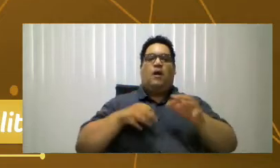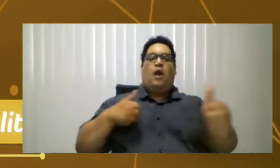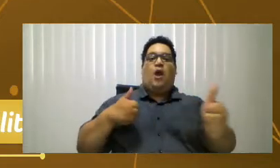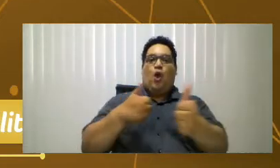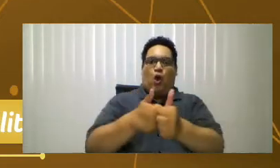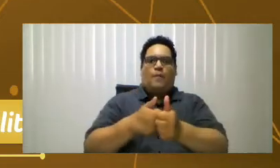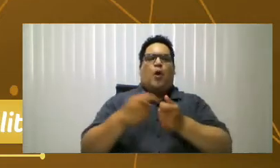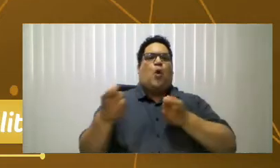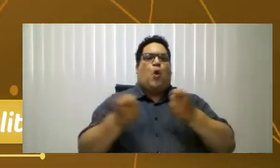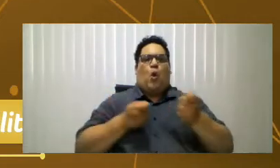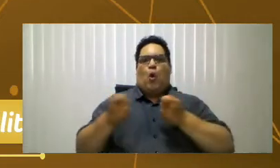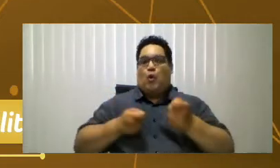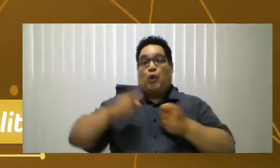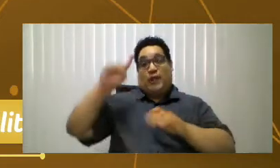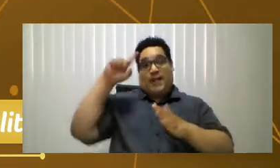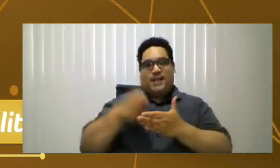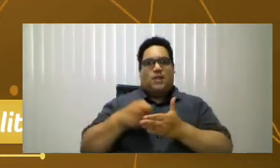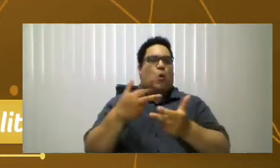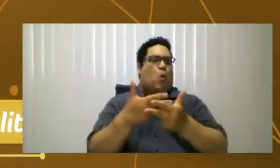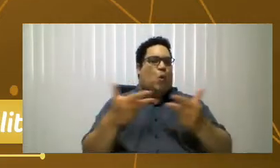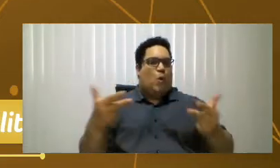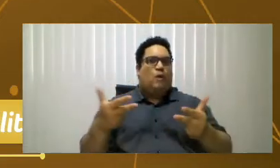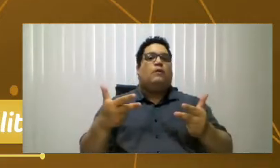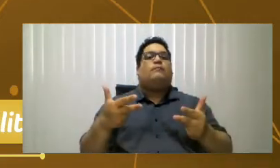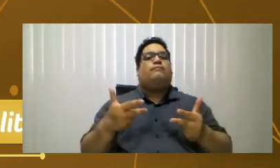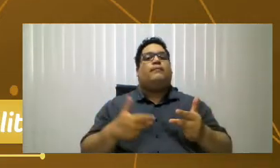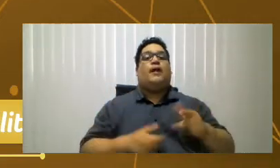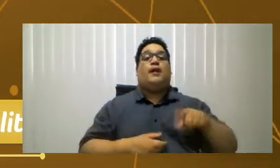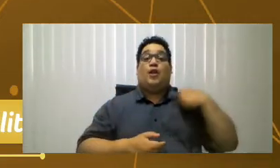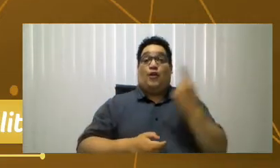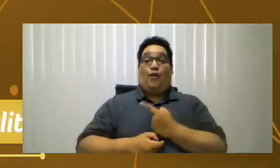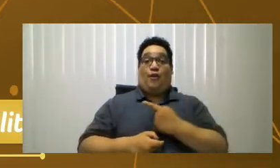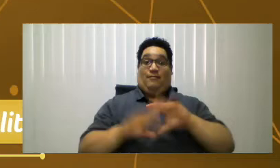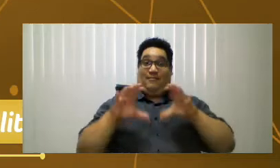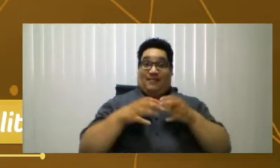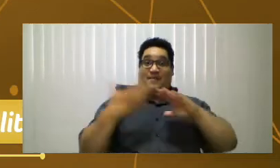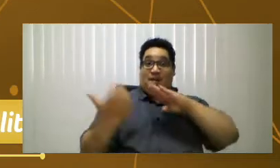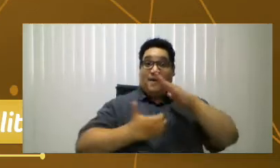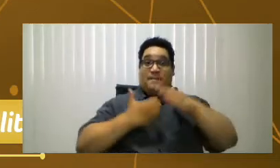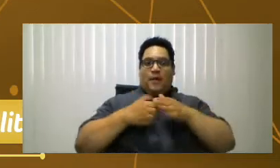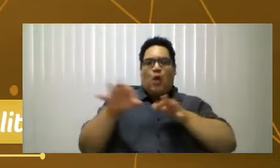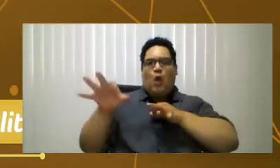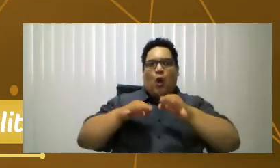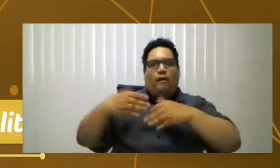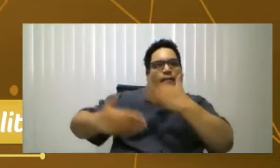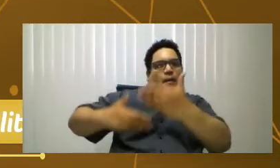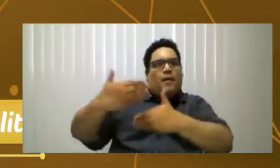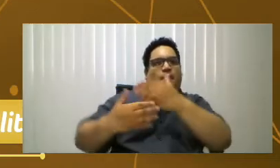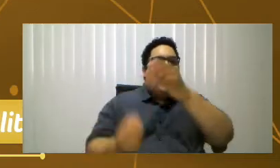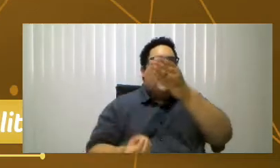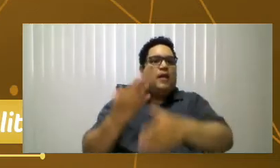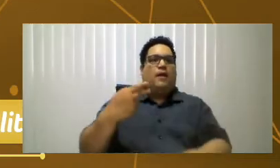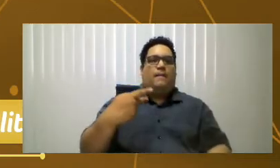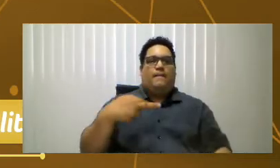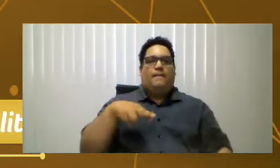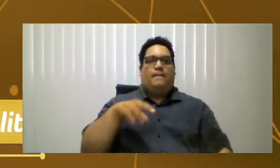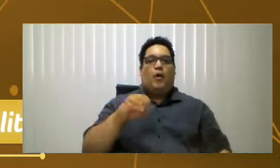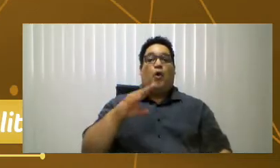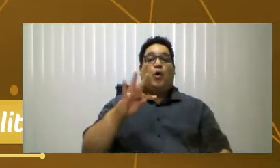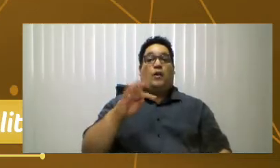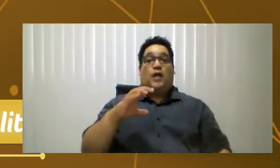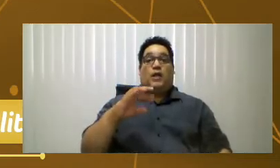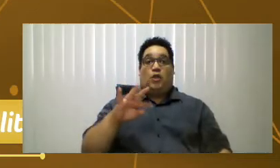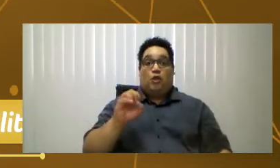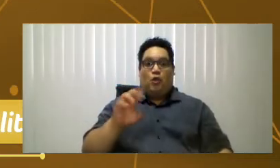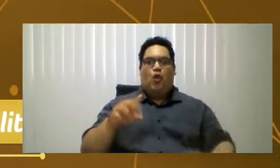acompanhamento, controle e tomada de decisão, levaram nossa empresa a desenvolver internamente o Protector, um interativo